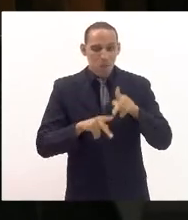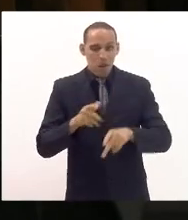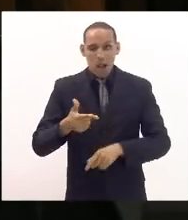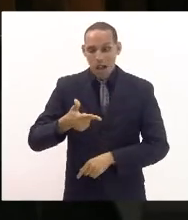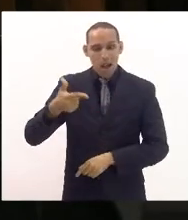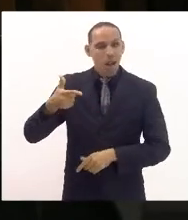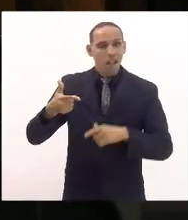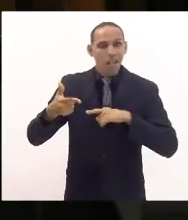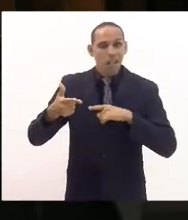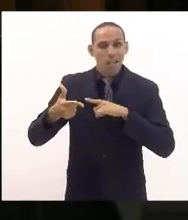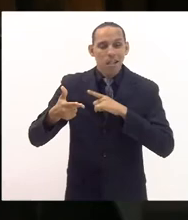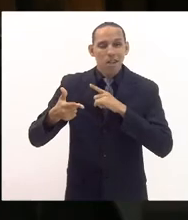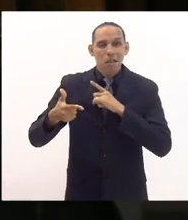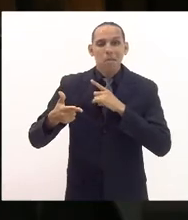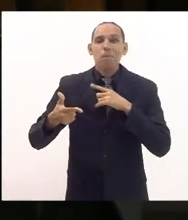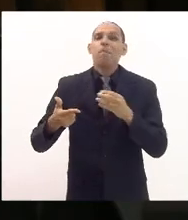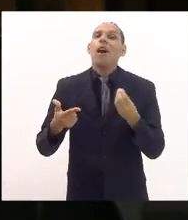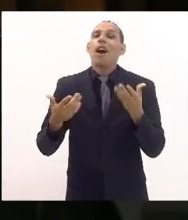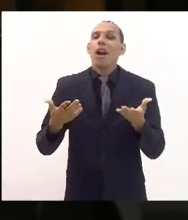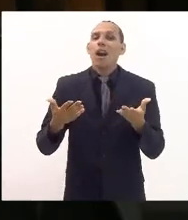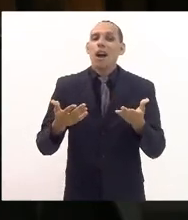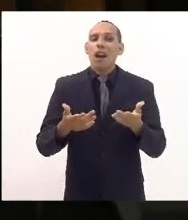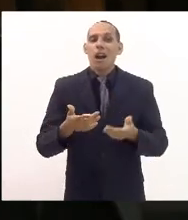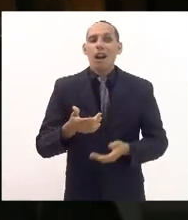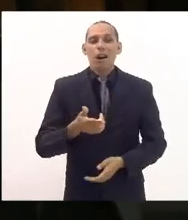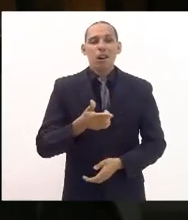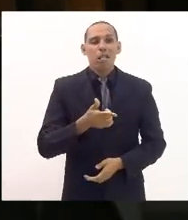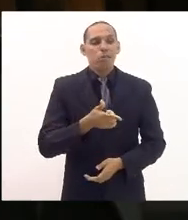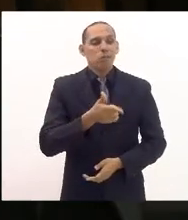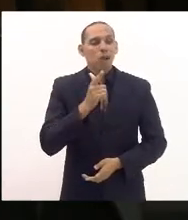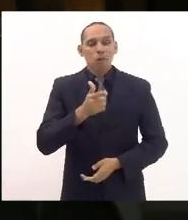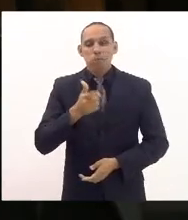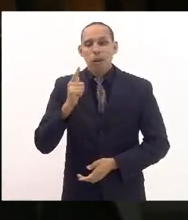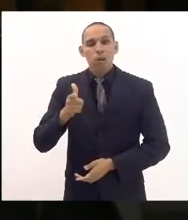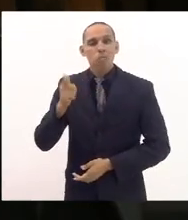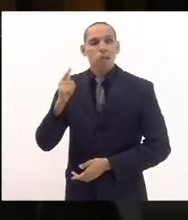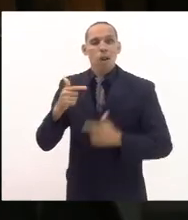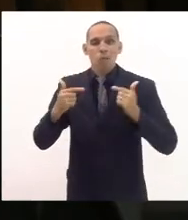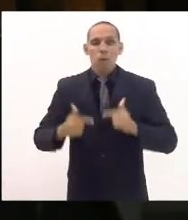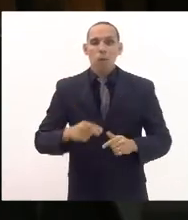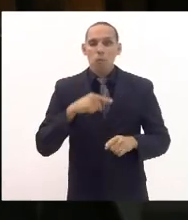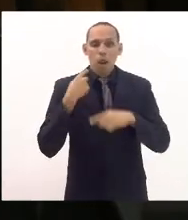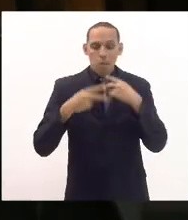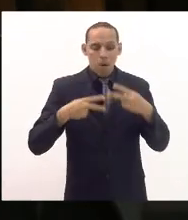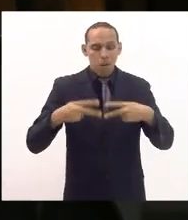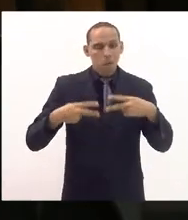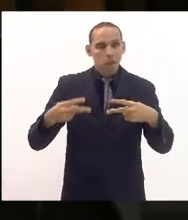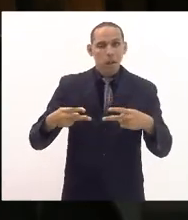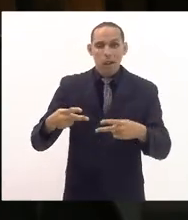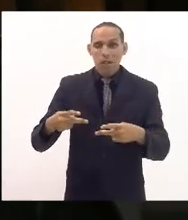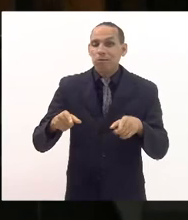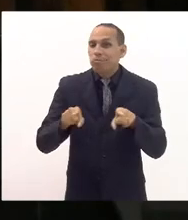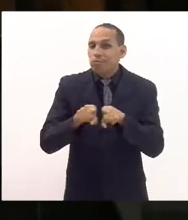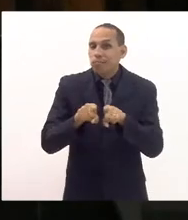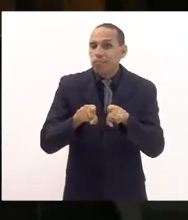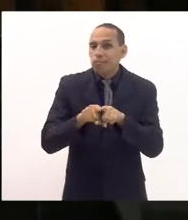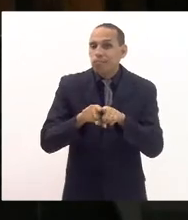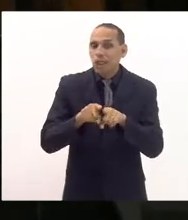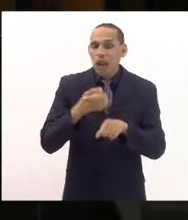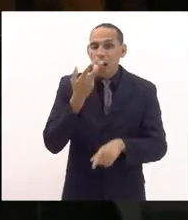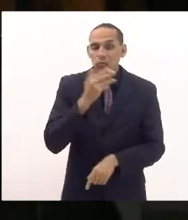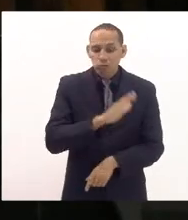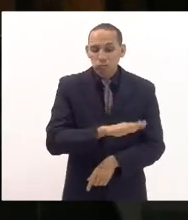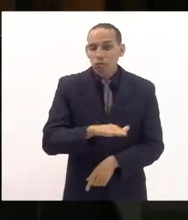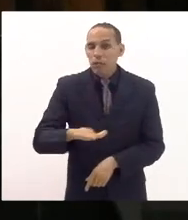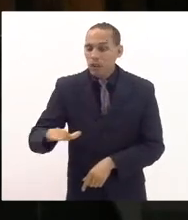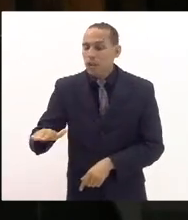Só serve para matar os inocentes inclusive as crianças